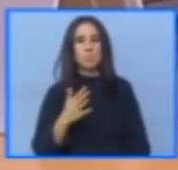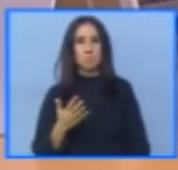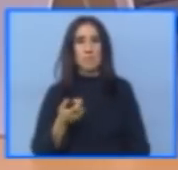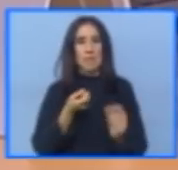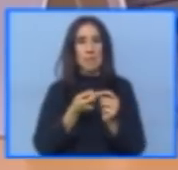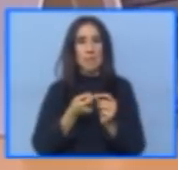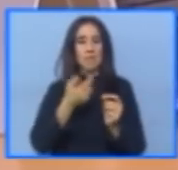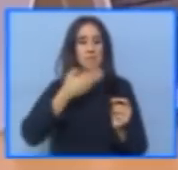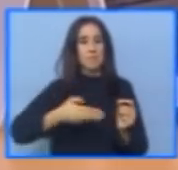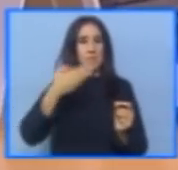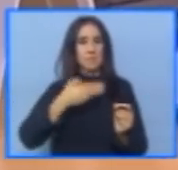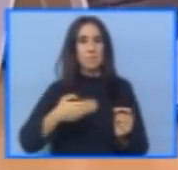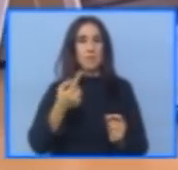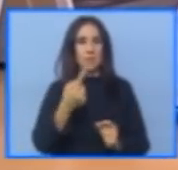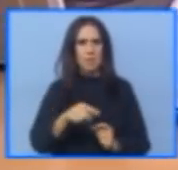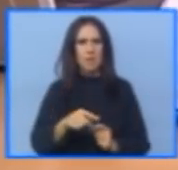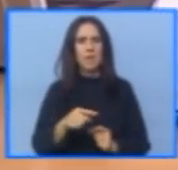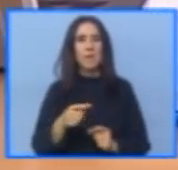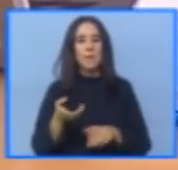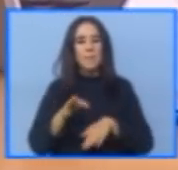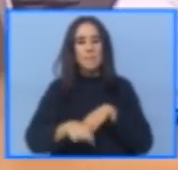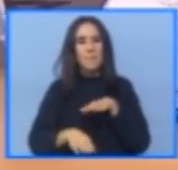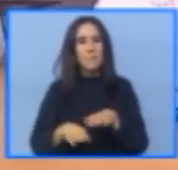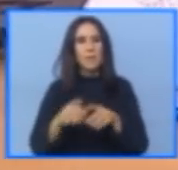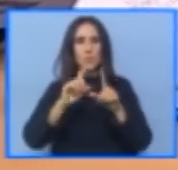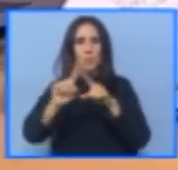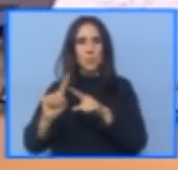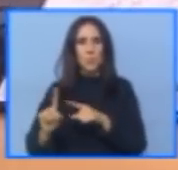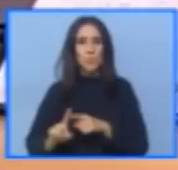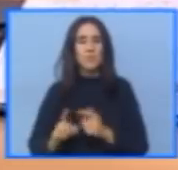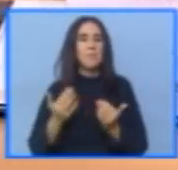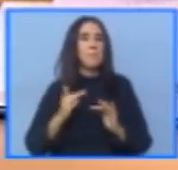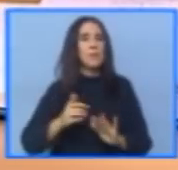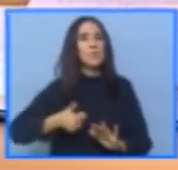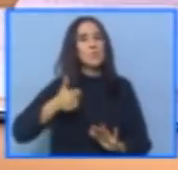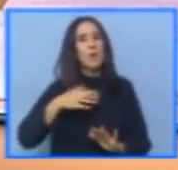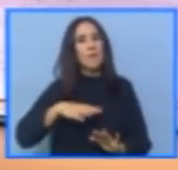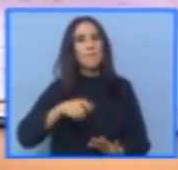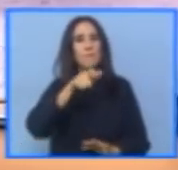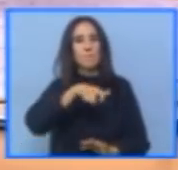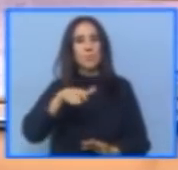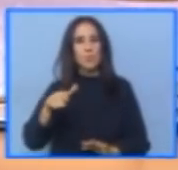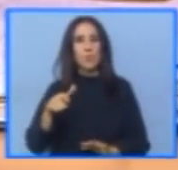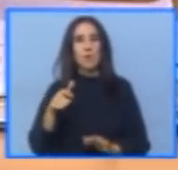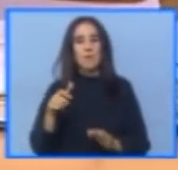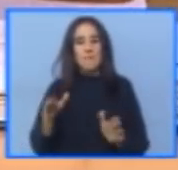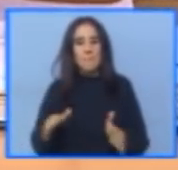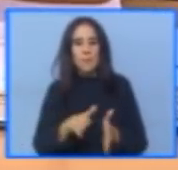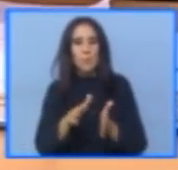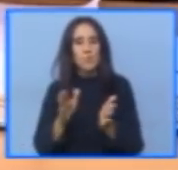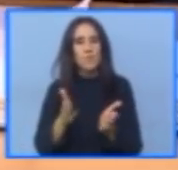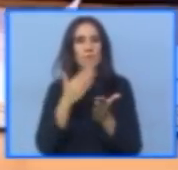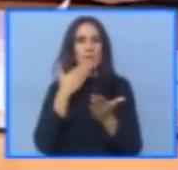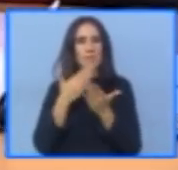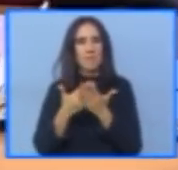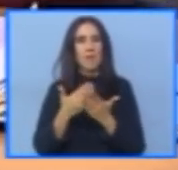aproximar-se dele semana a semana com pegadas distintas, mas sobretudo queremos que as pessoas façam percurso e façam